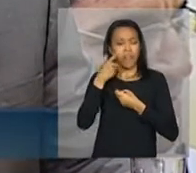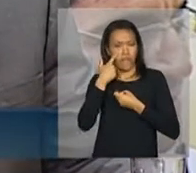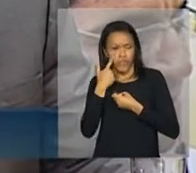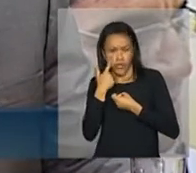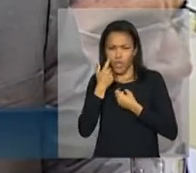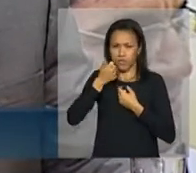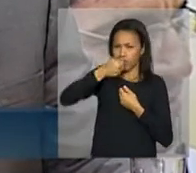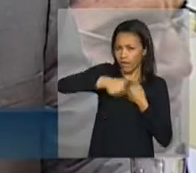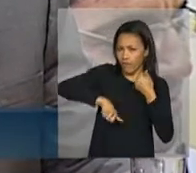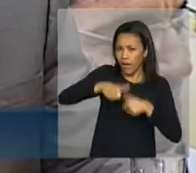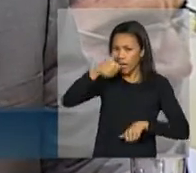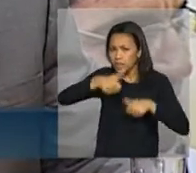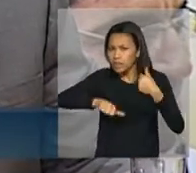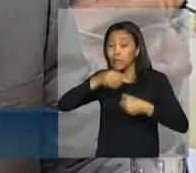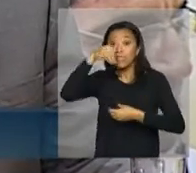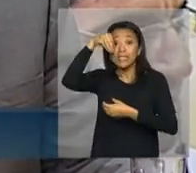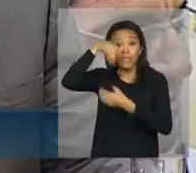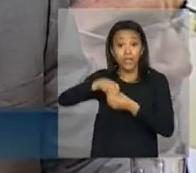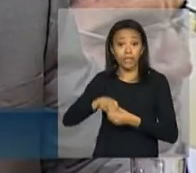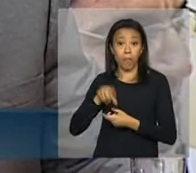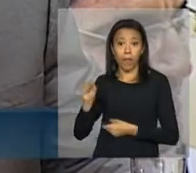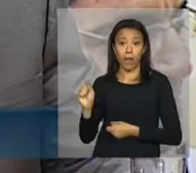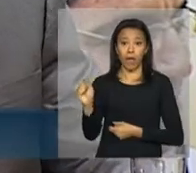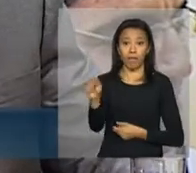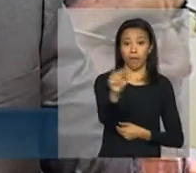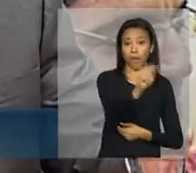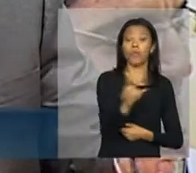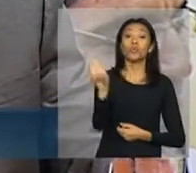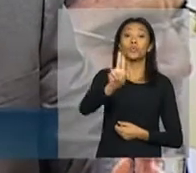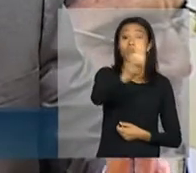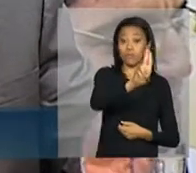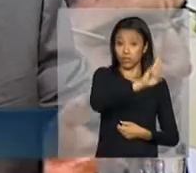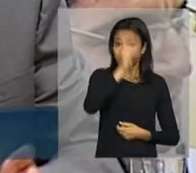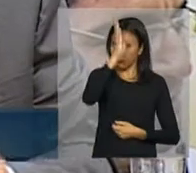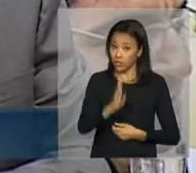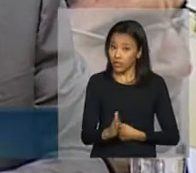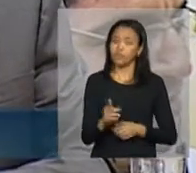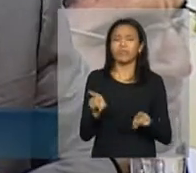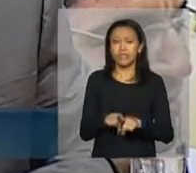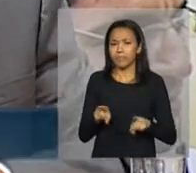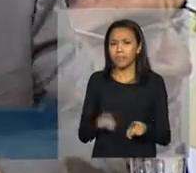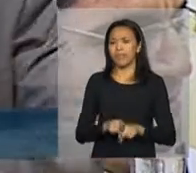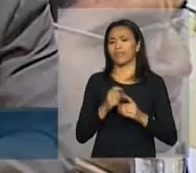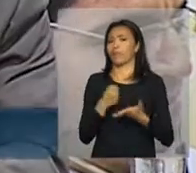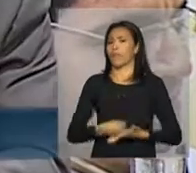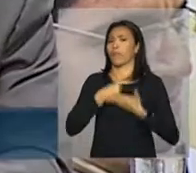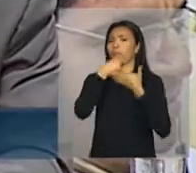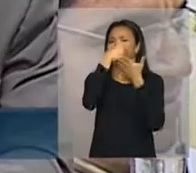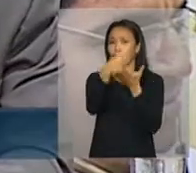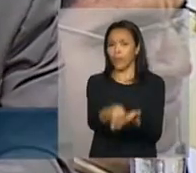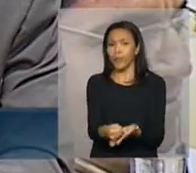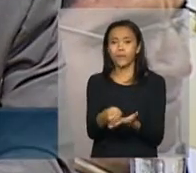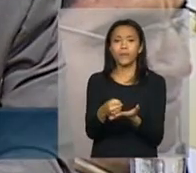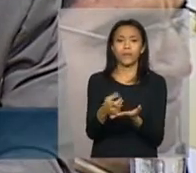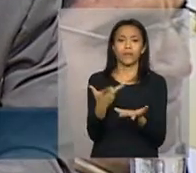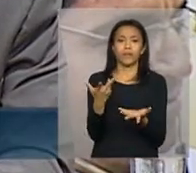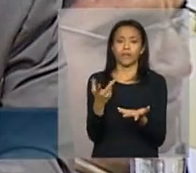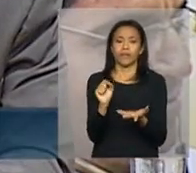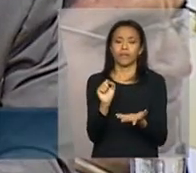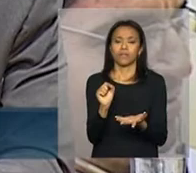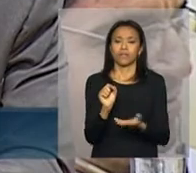avaliação nas universidades públicas brasileiras e também vai dar um forte apoio ao deslocamento